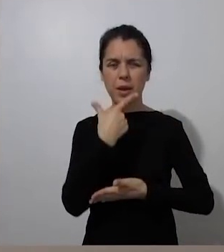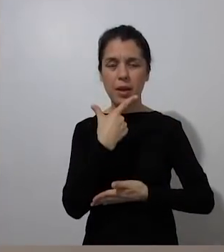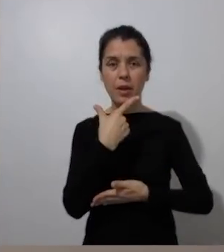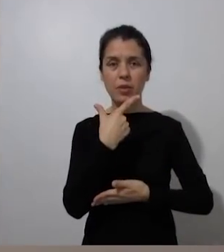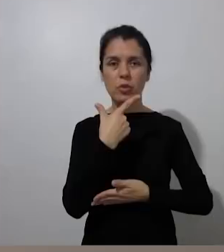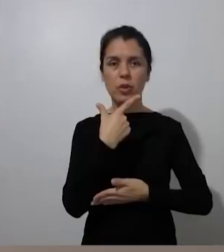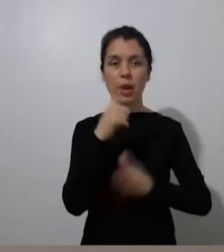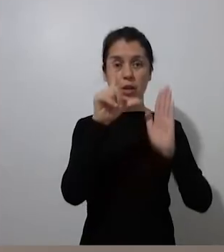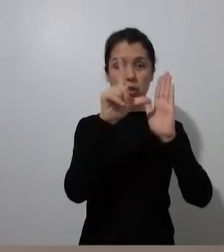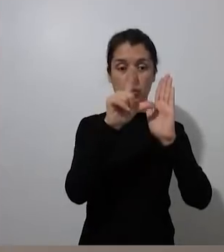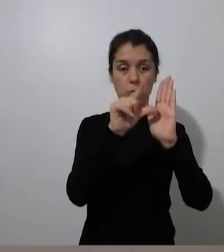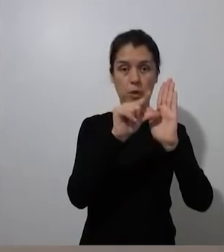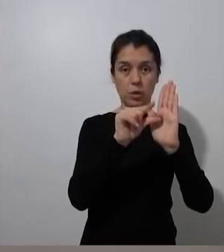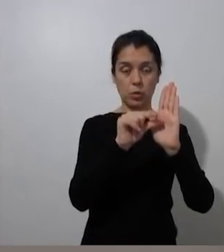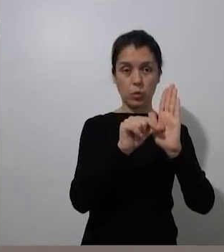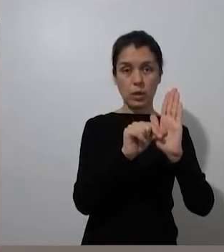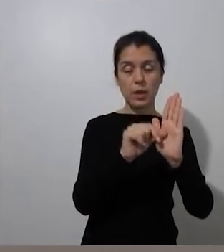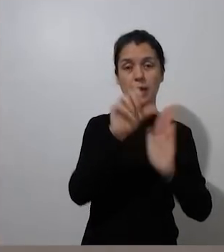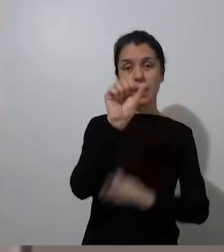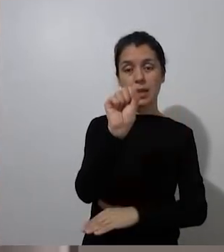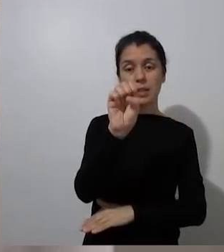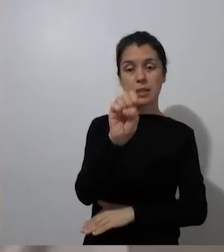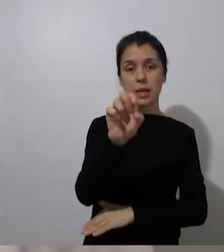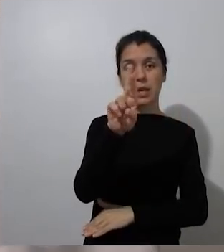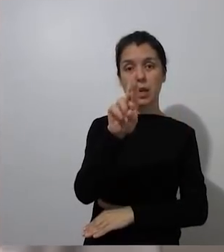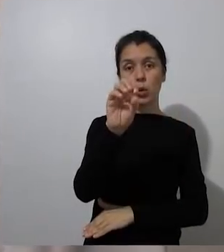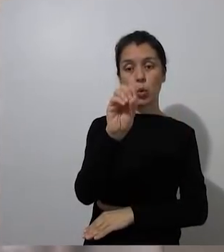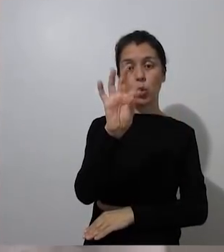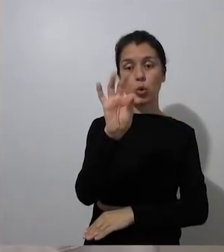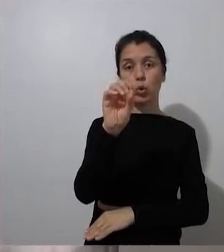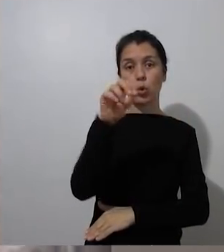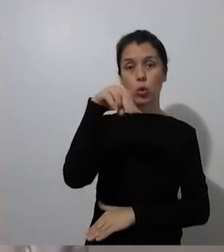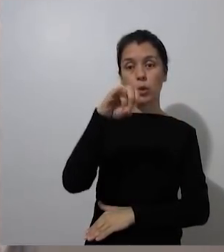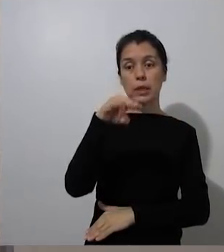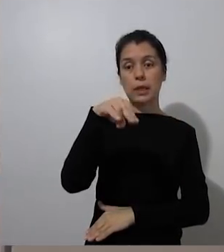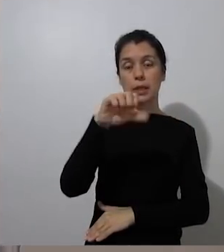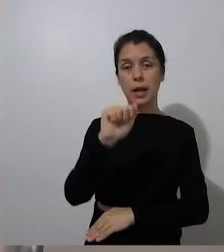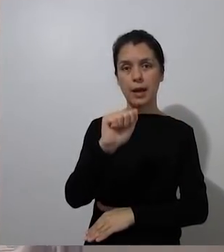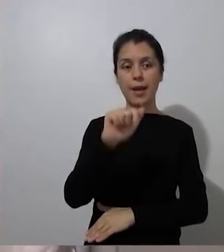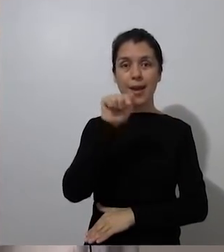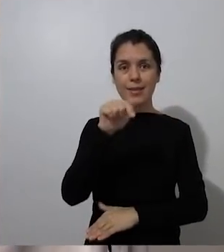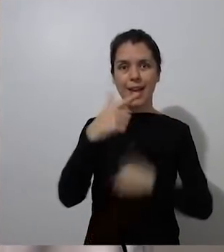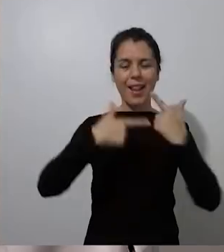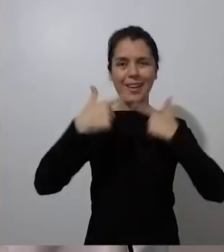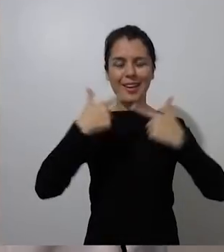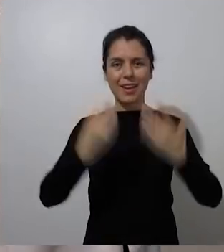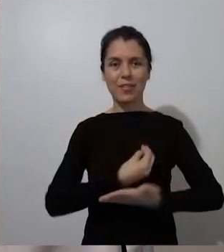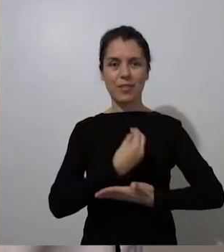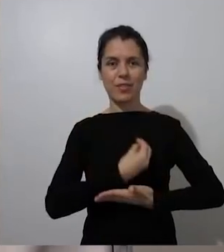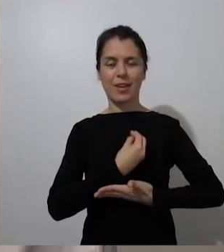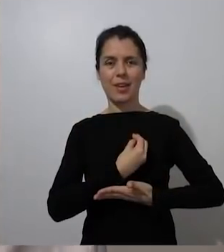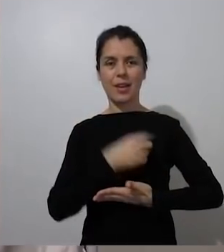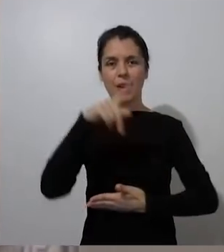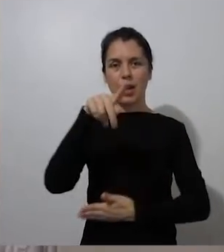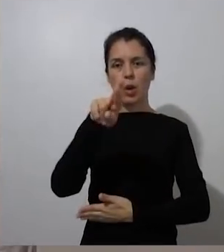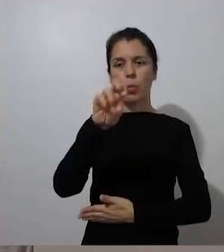Esse remédio vai inibir a recaptação de serotonina, só serotonina. Serotonina é um neurotransmissor que dá alegria de viver, inclusive